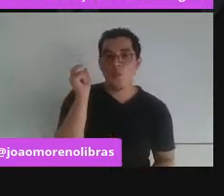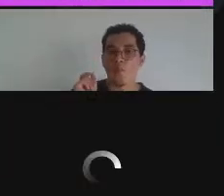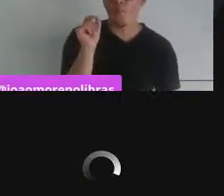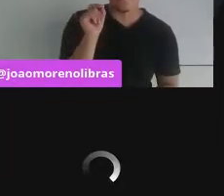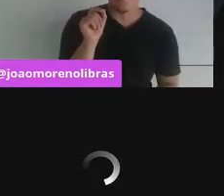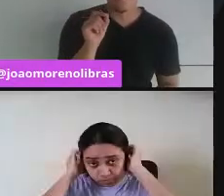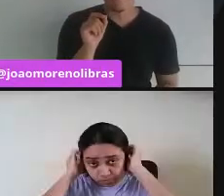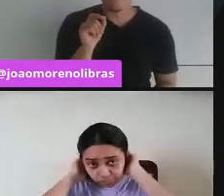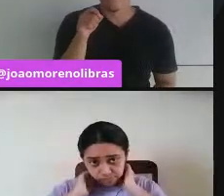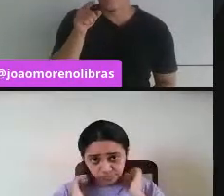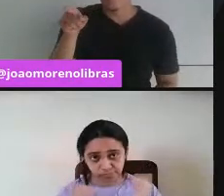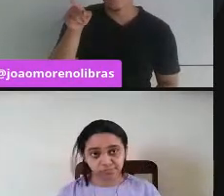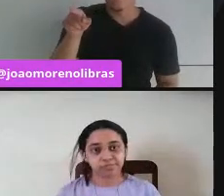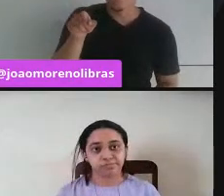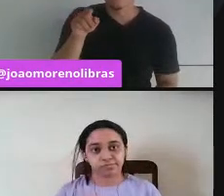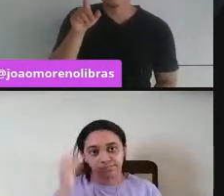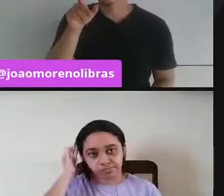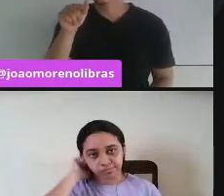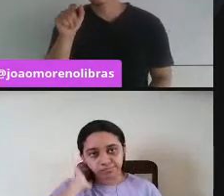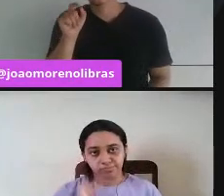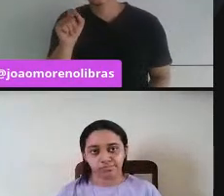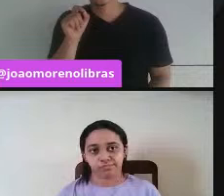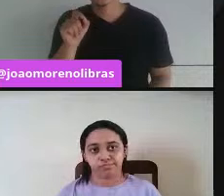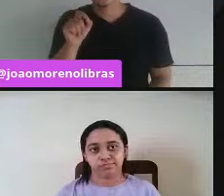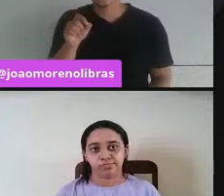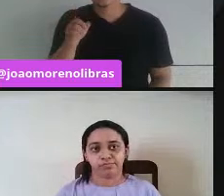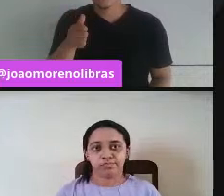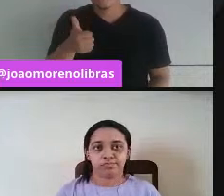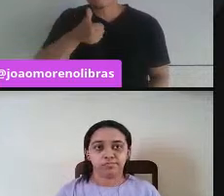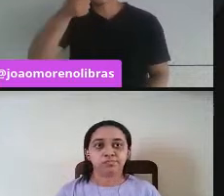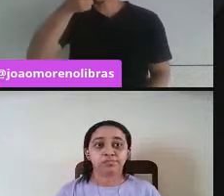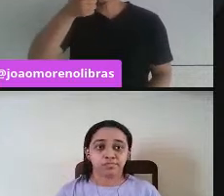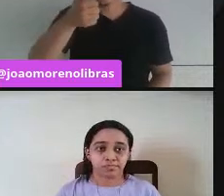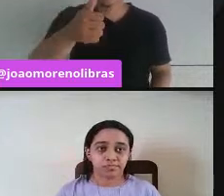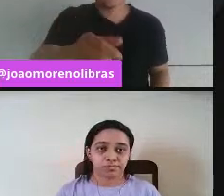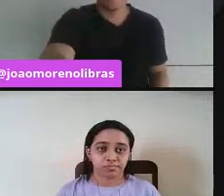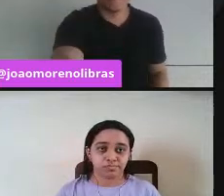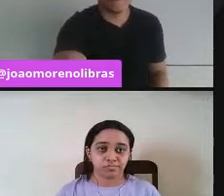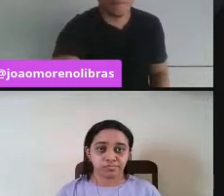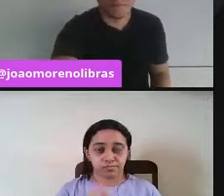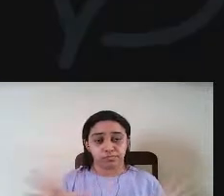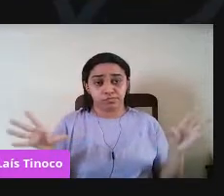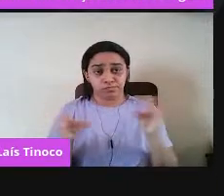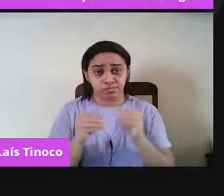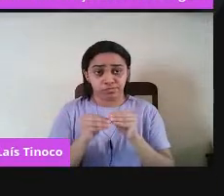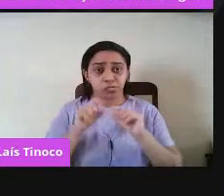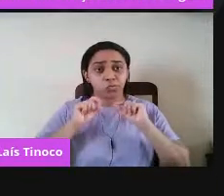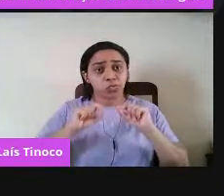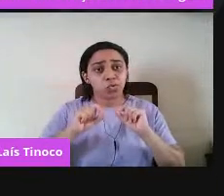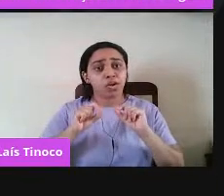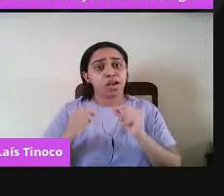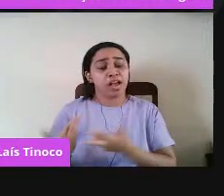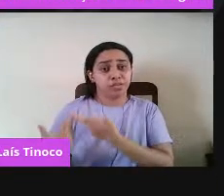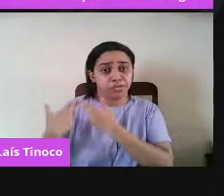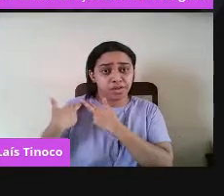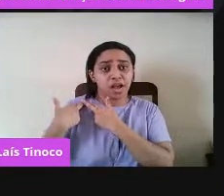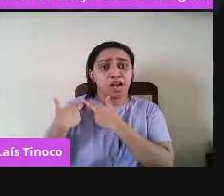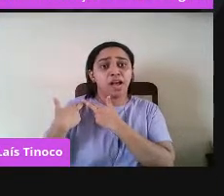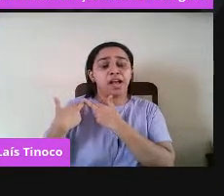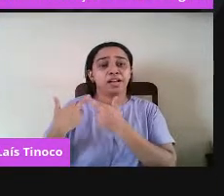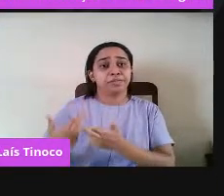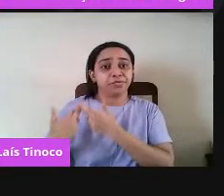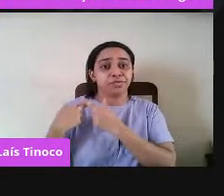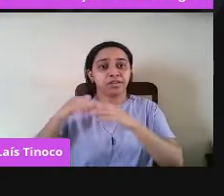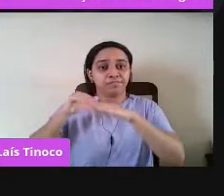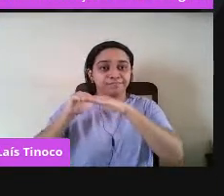que está na origem do enunciado enquanto enunciador. É aquele que assume a responsabilidade enunciativa pelo conteúdo